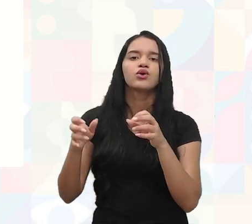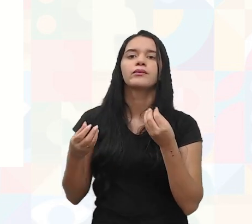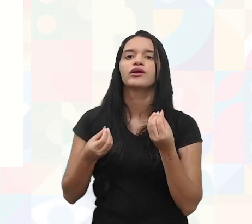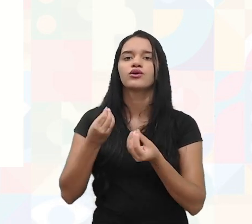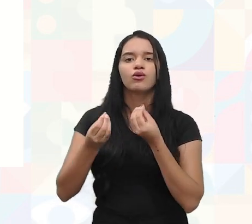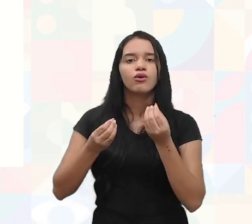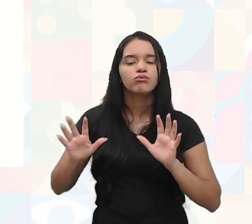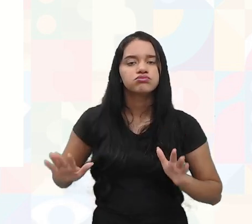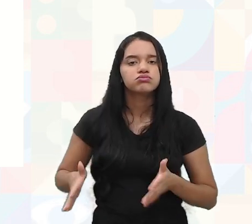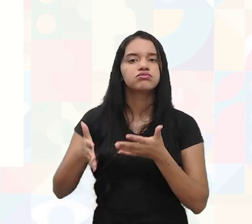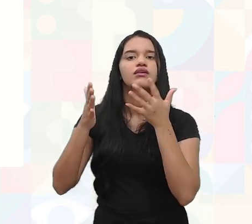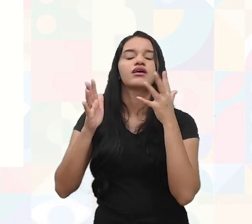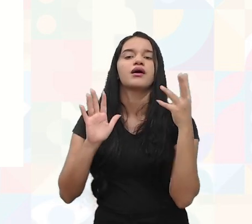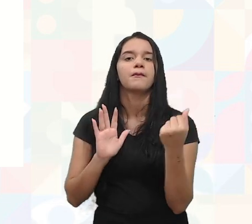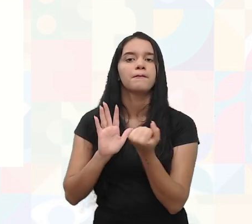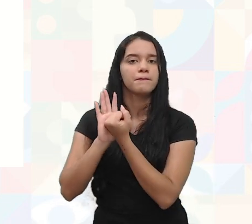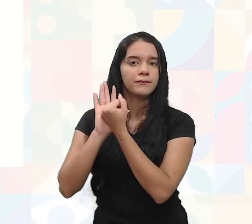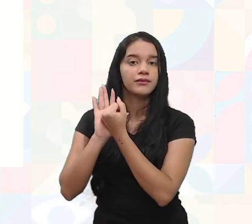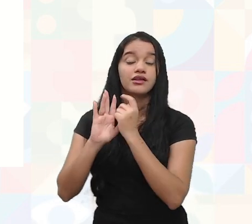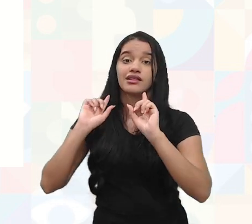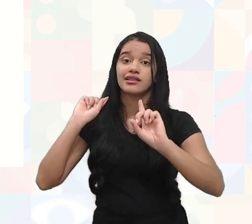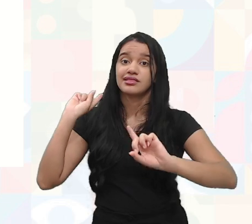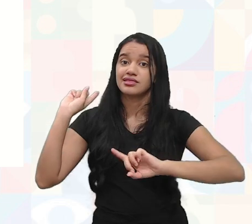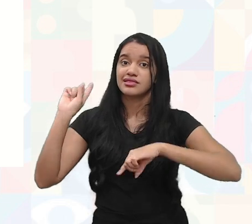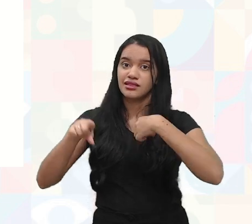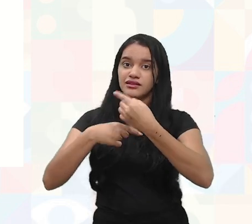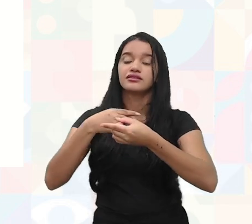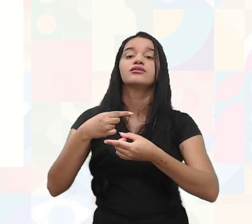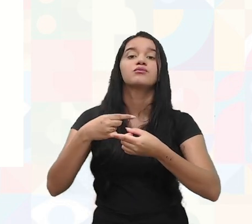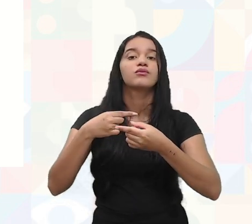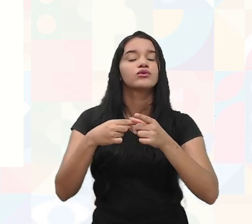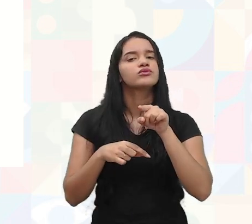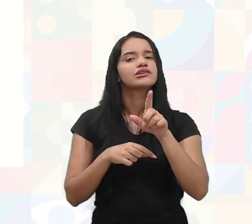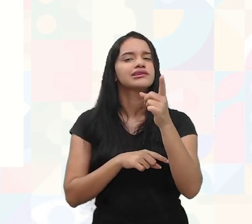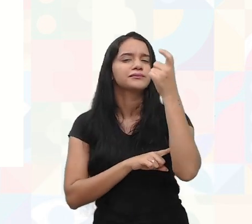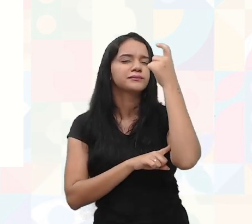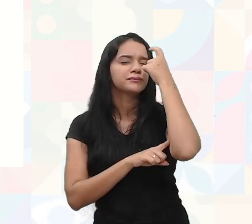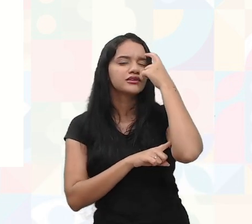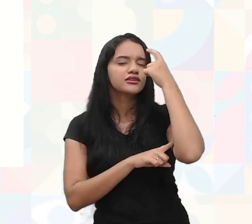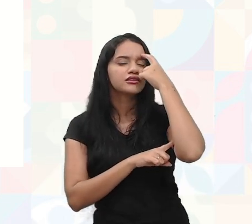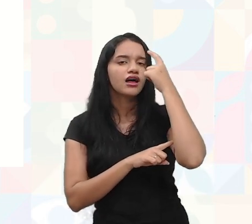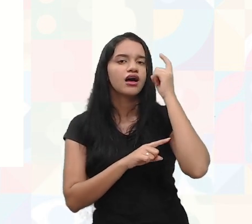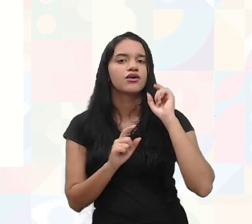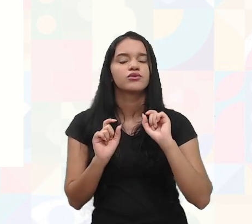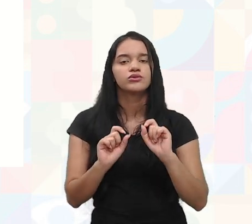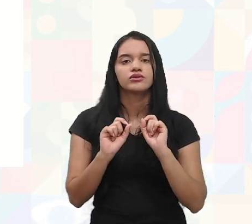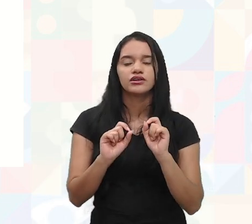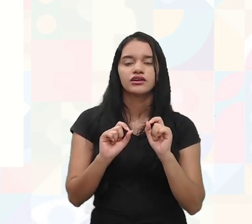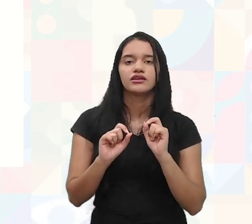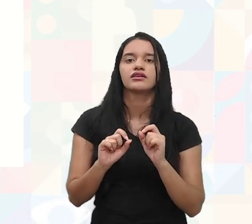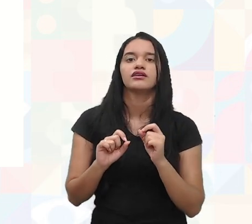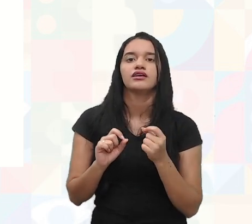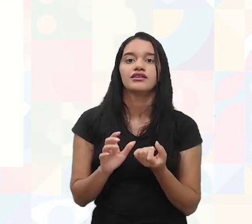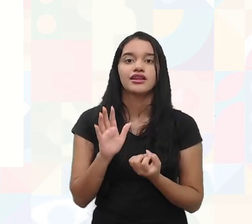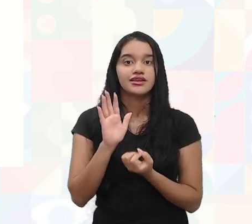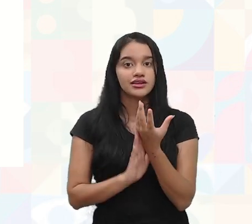fortalecer inicialmente a sua marca para depois você pensar na questão da formação do